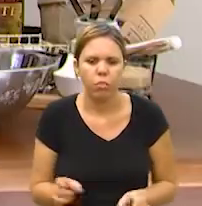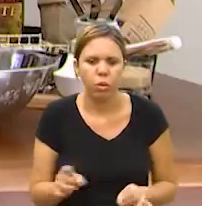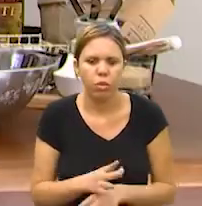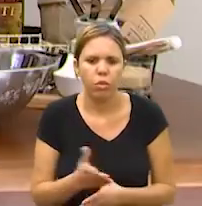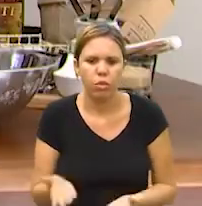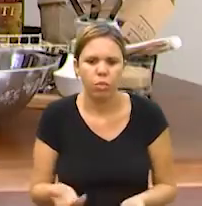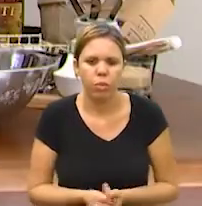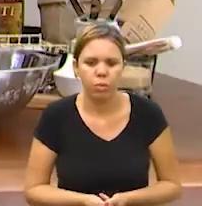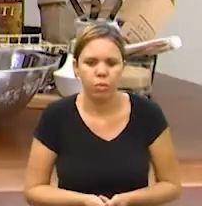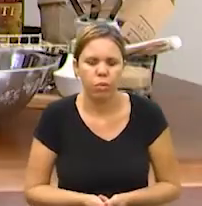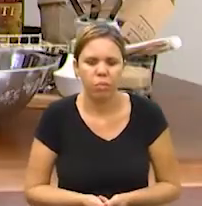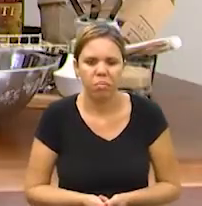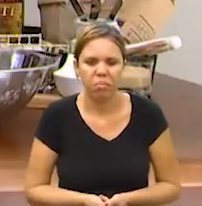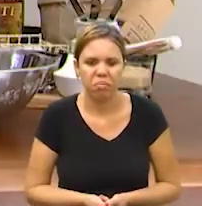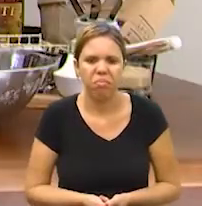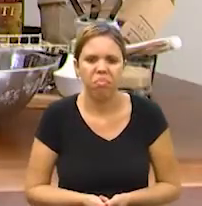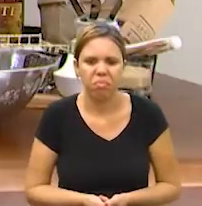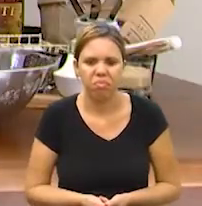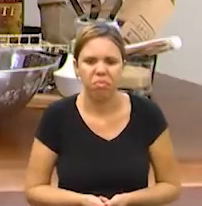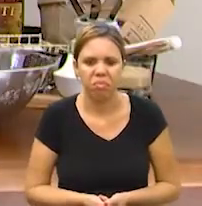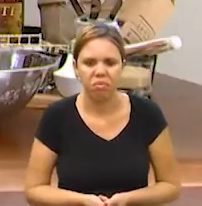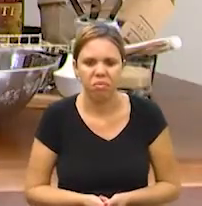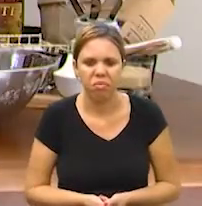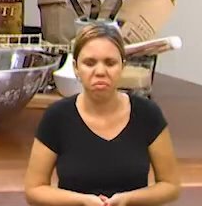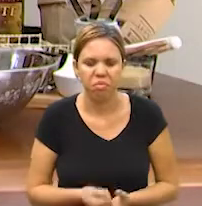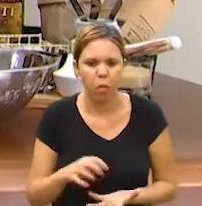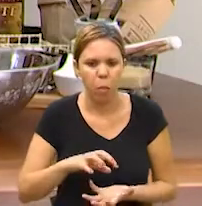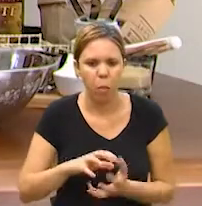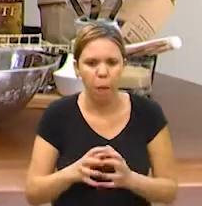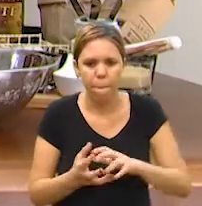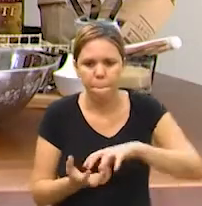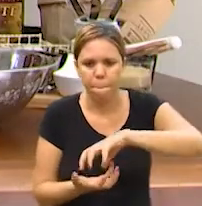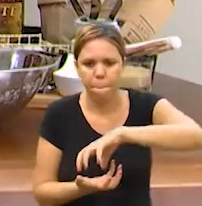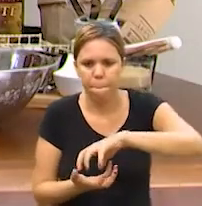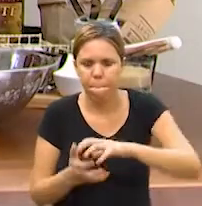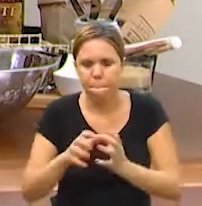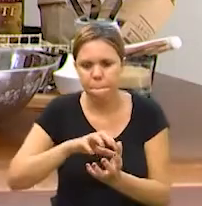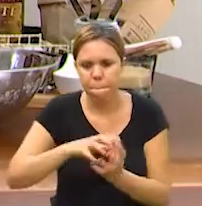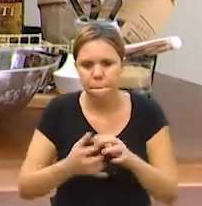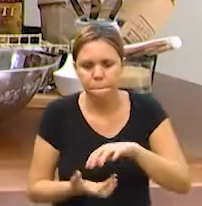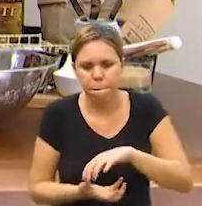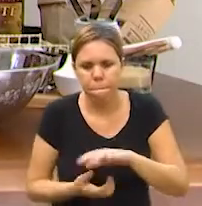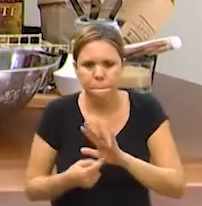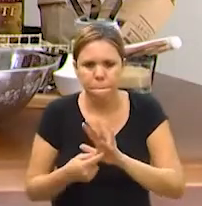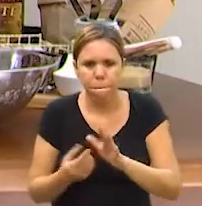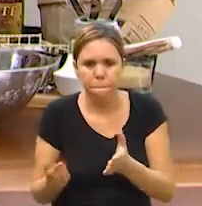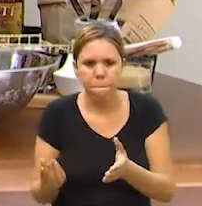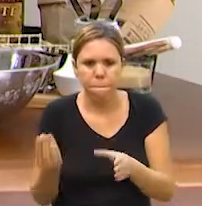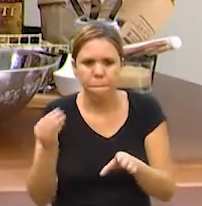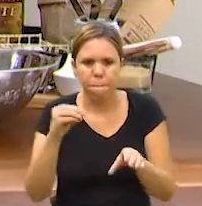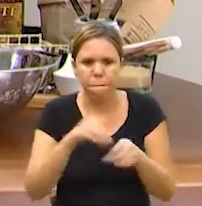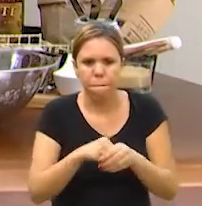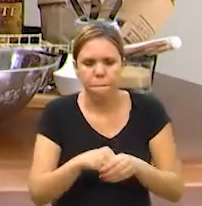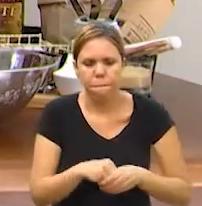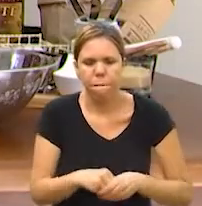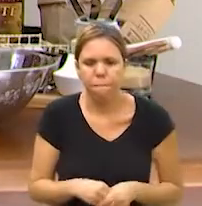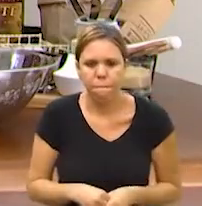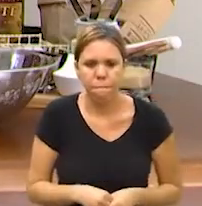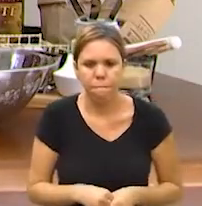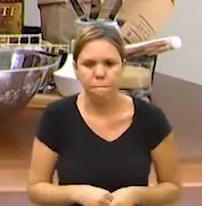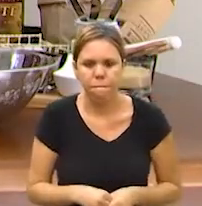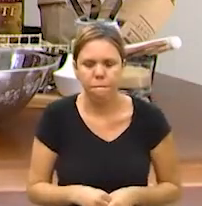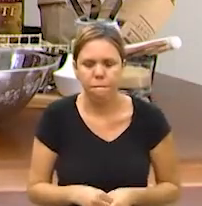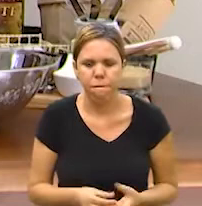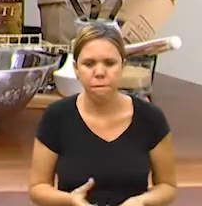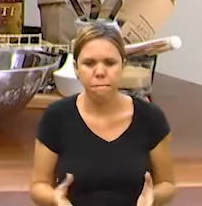Pronto. Ficou. Ficou. A bolinha. Sim. E aí a gente vai colocar aqui na